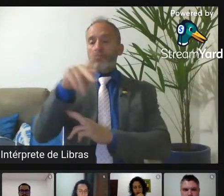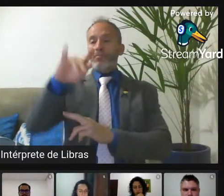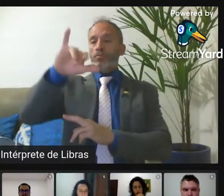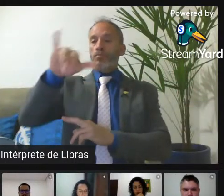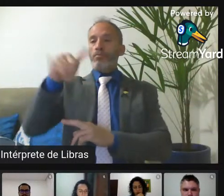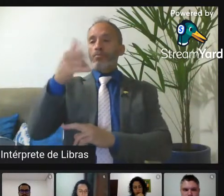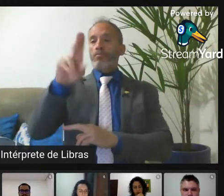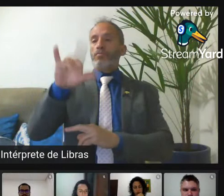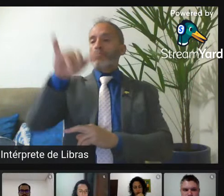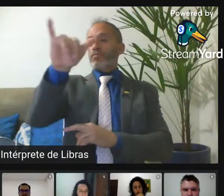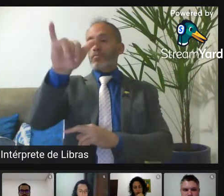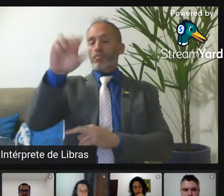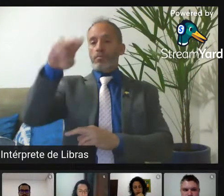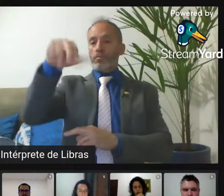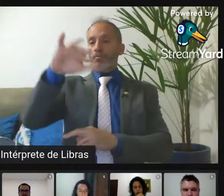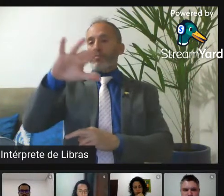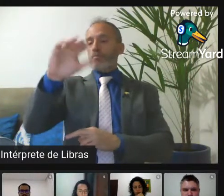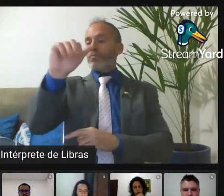Maria Magriotes.